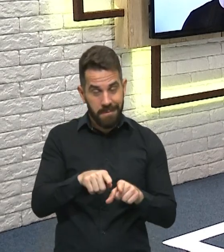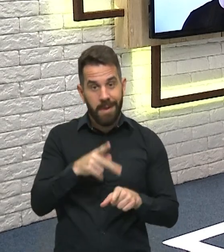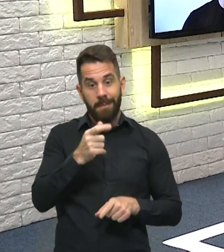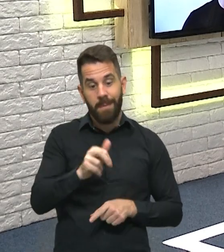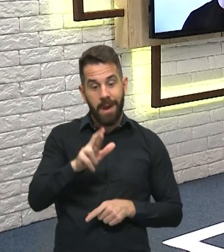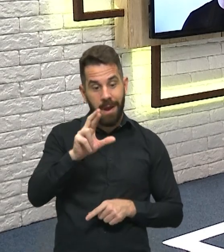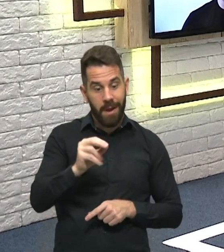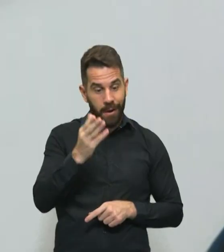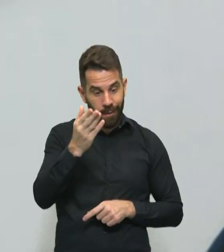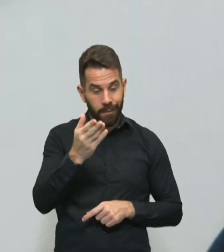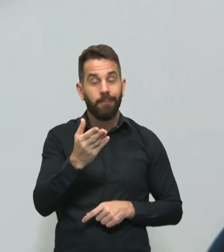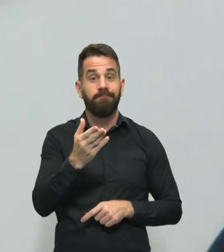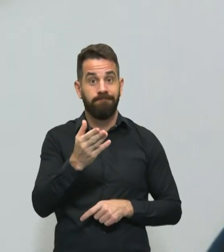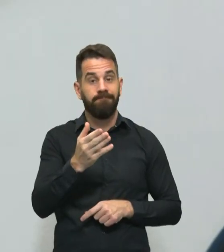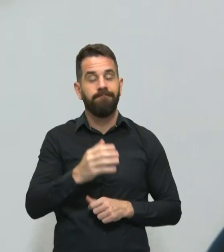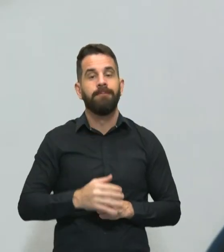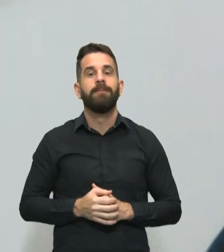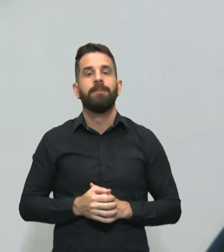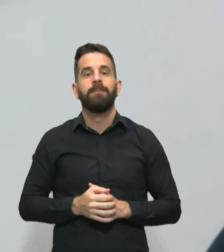Bom,